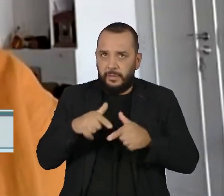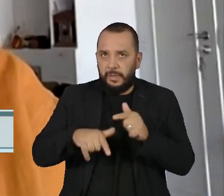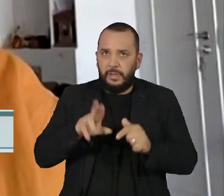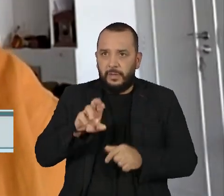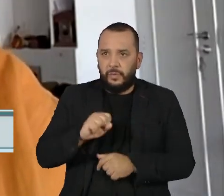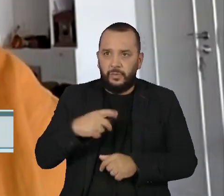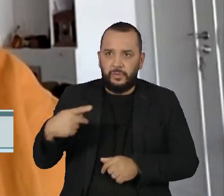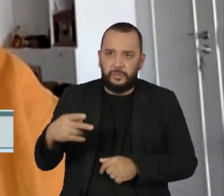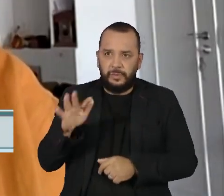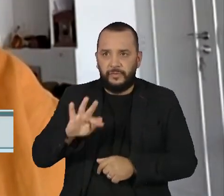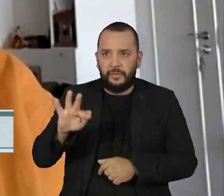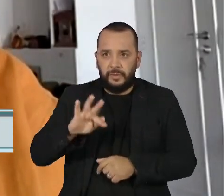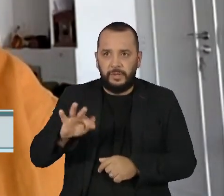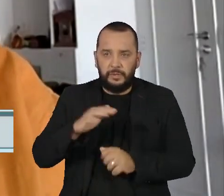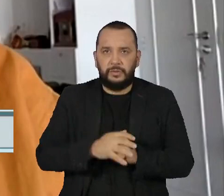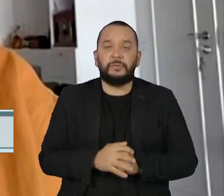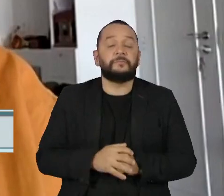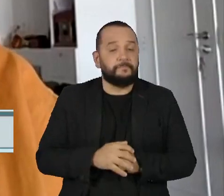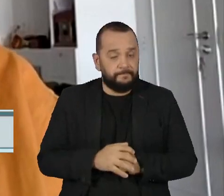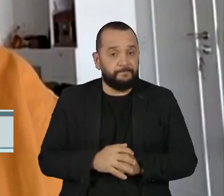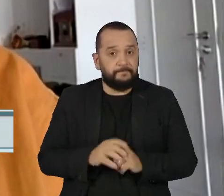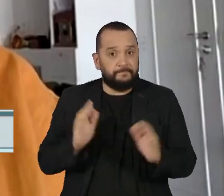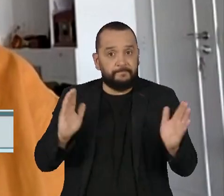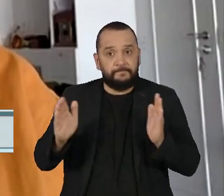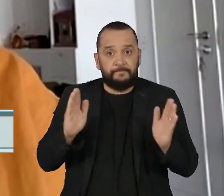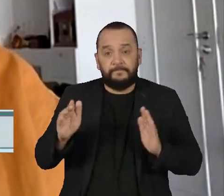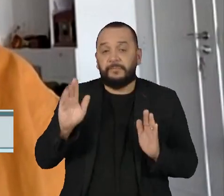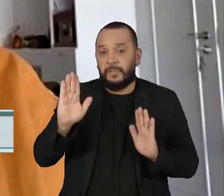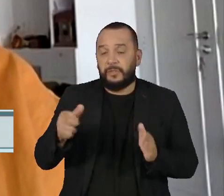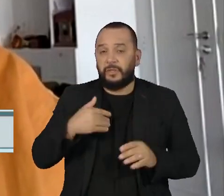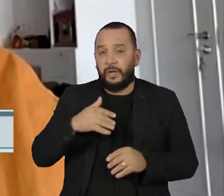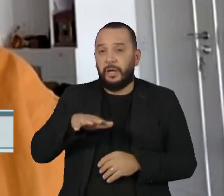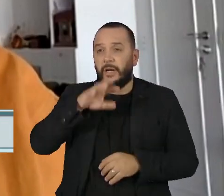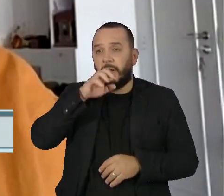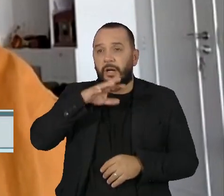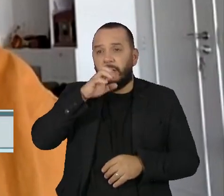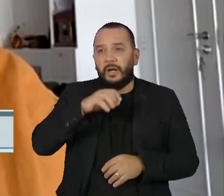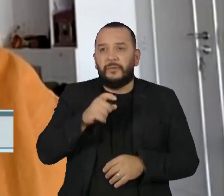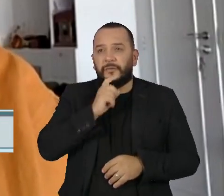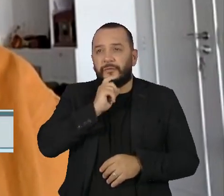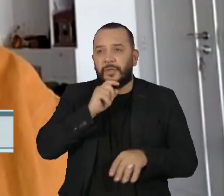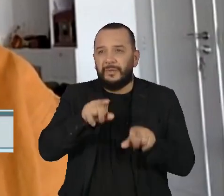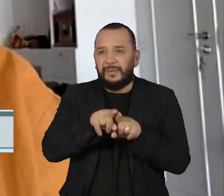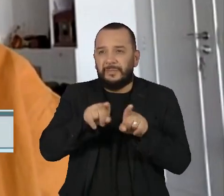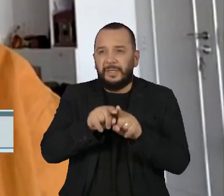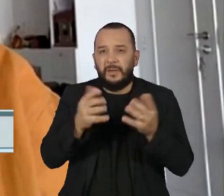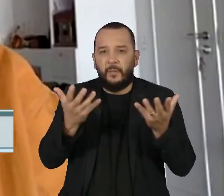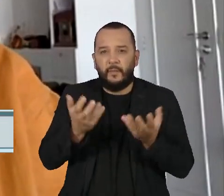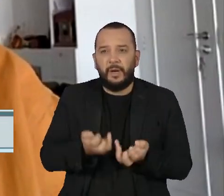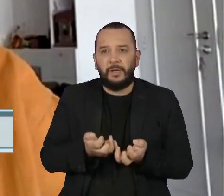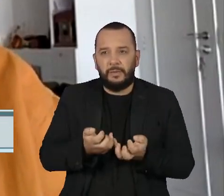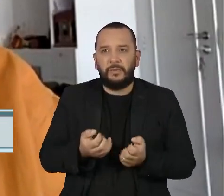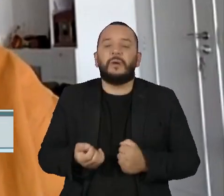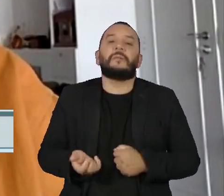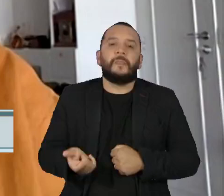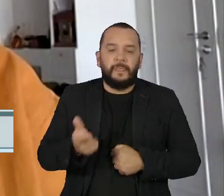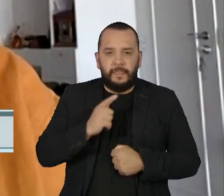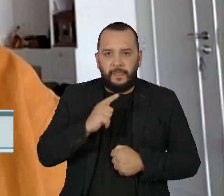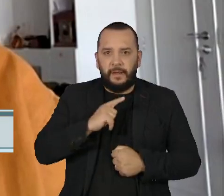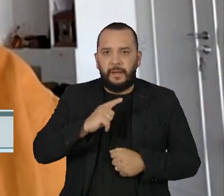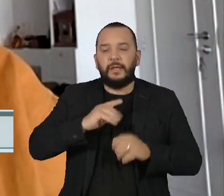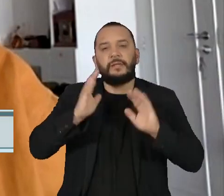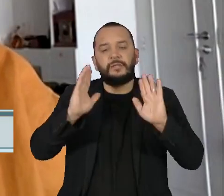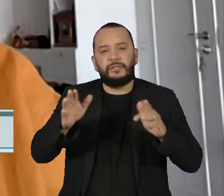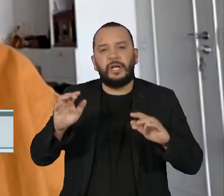nessa época o ar fica muito frio e fica seco, você vê que tem menos chuva, então você vai ter uma concentração maior de poluentes